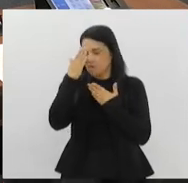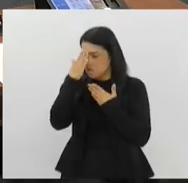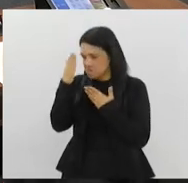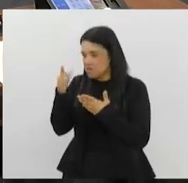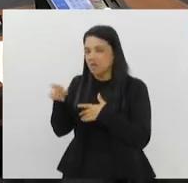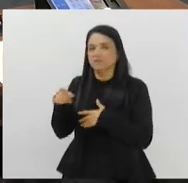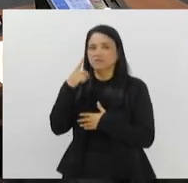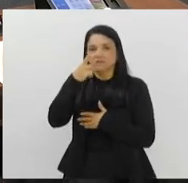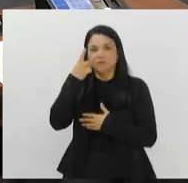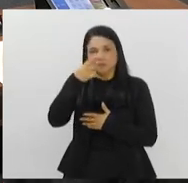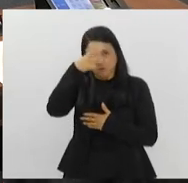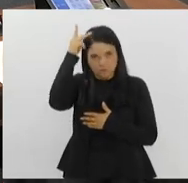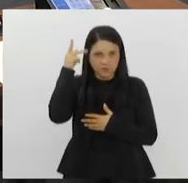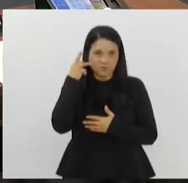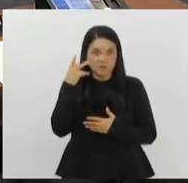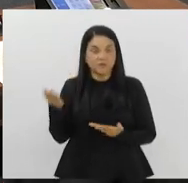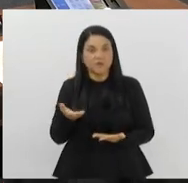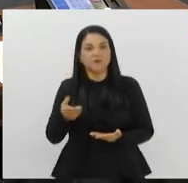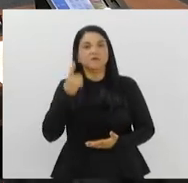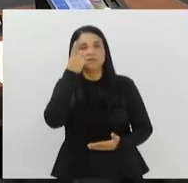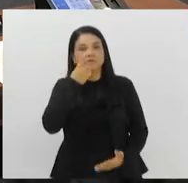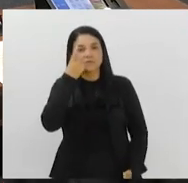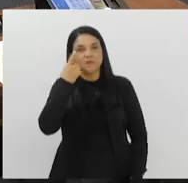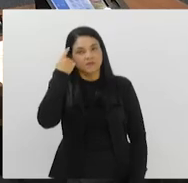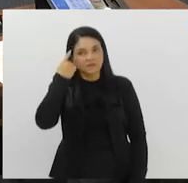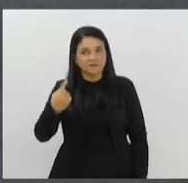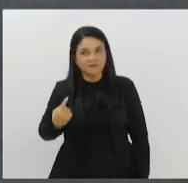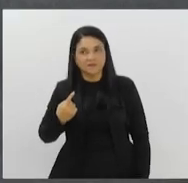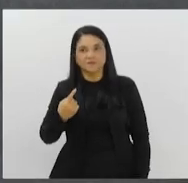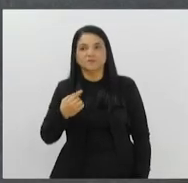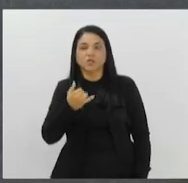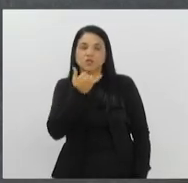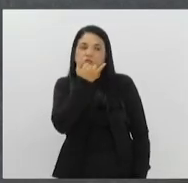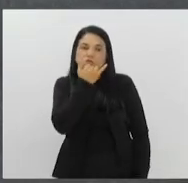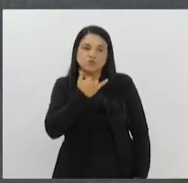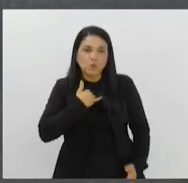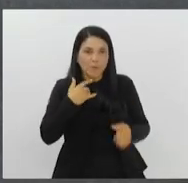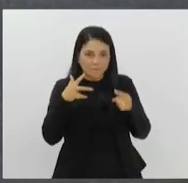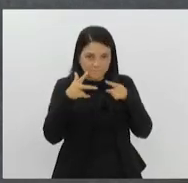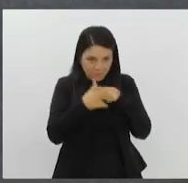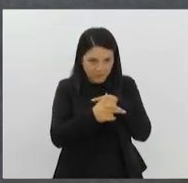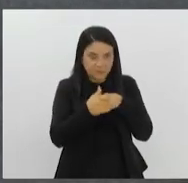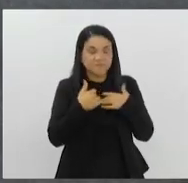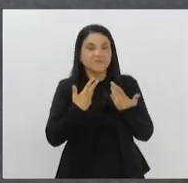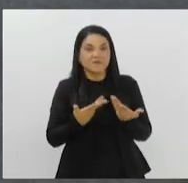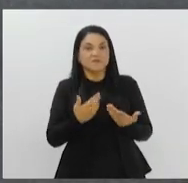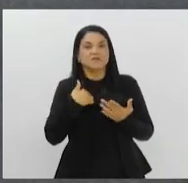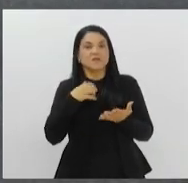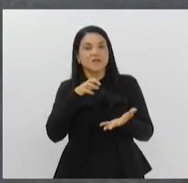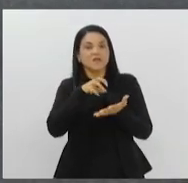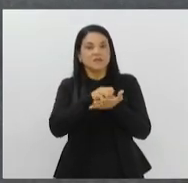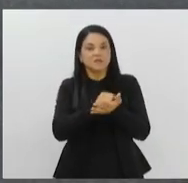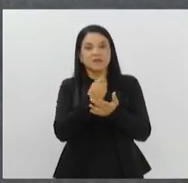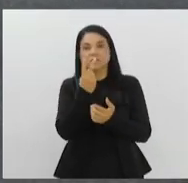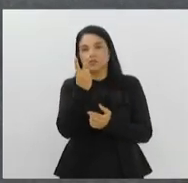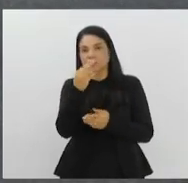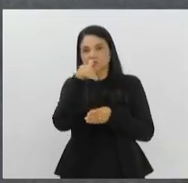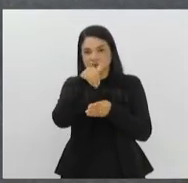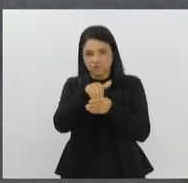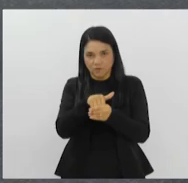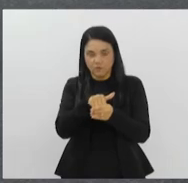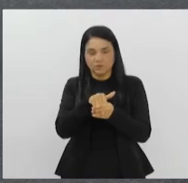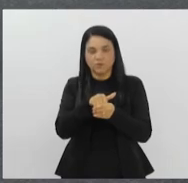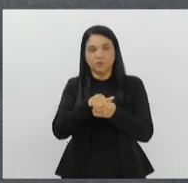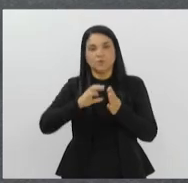observação. Deputada... Peço aqui desculpas por interrompê-lo, presidente, mas só queria registrar dois votos aqui da bancada